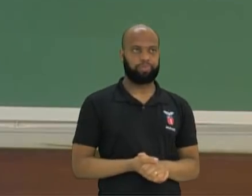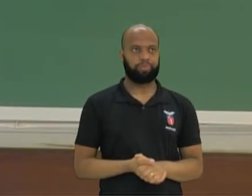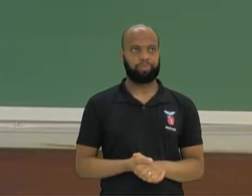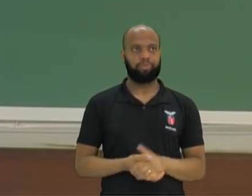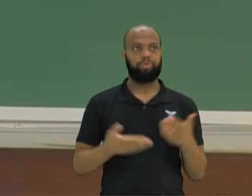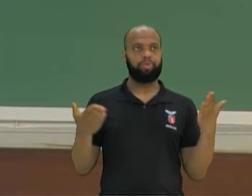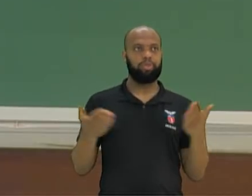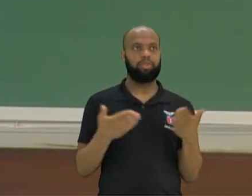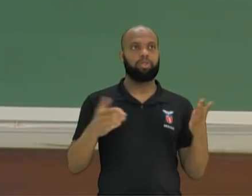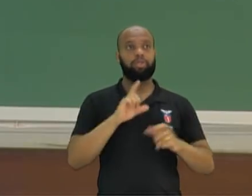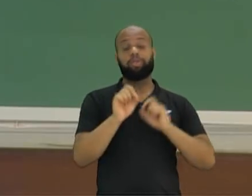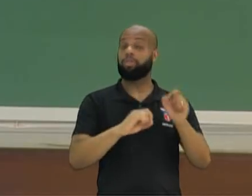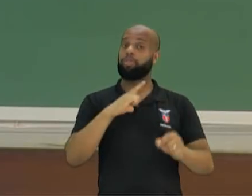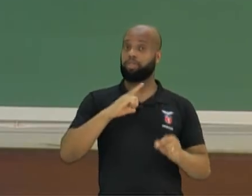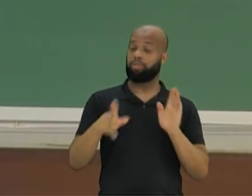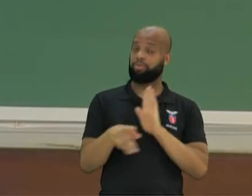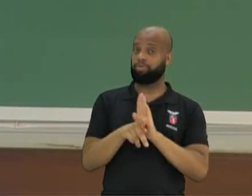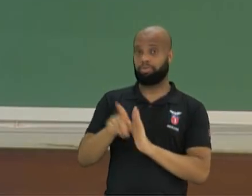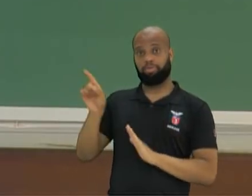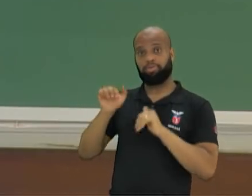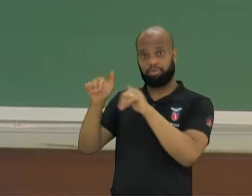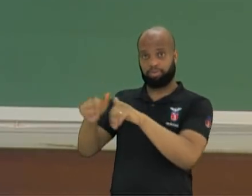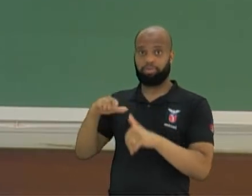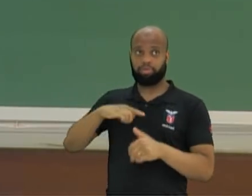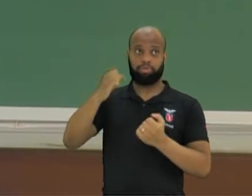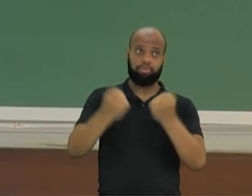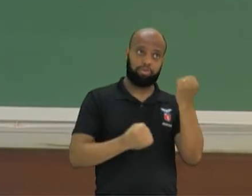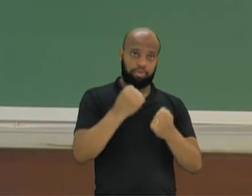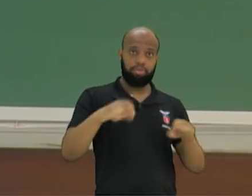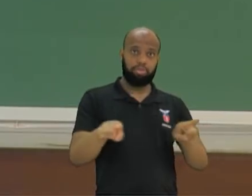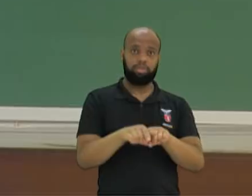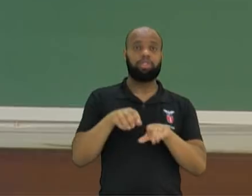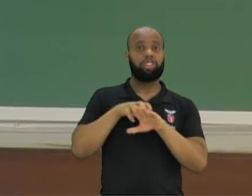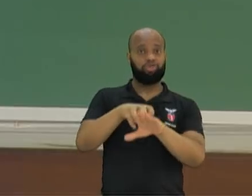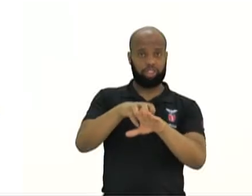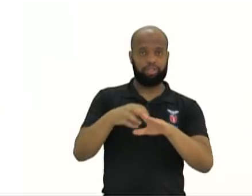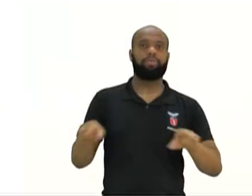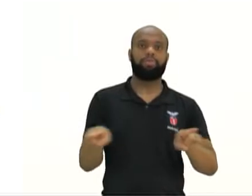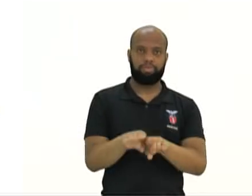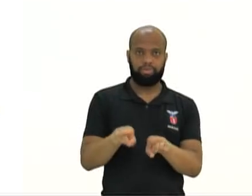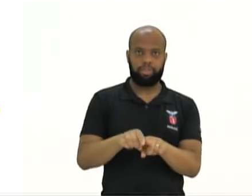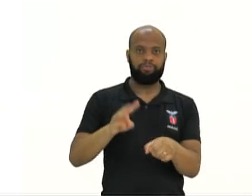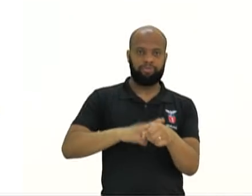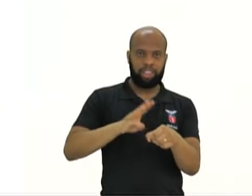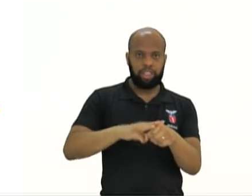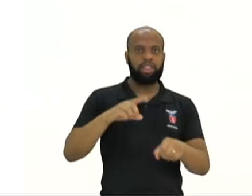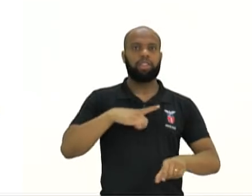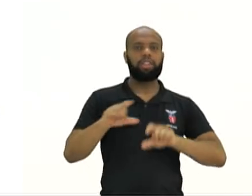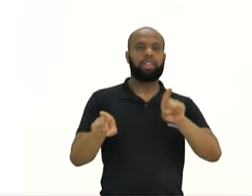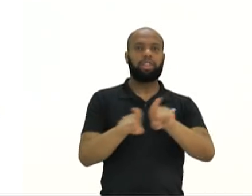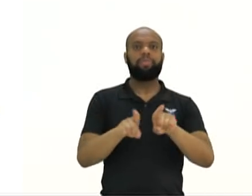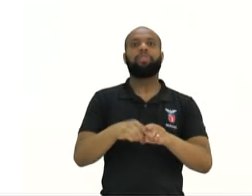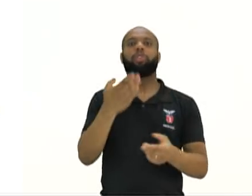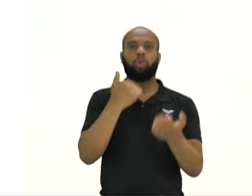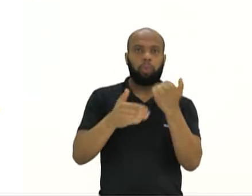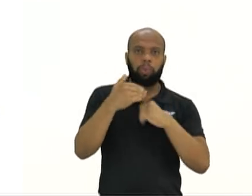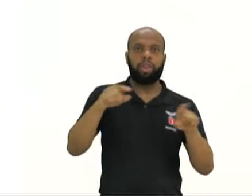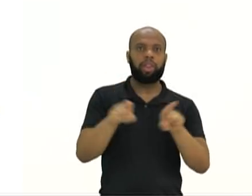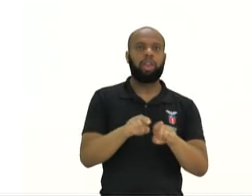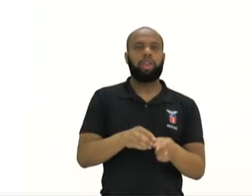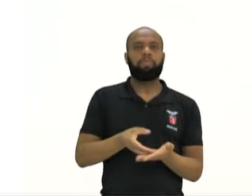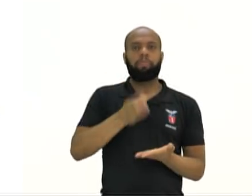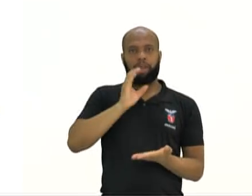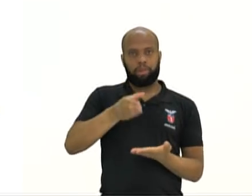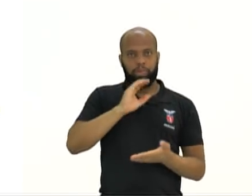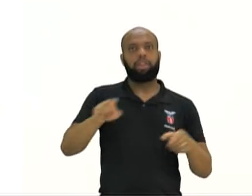Aqui os produtos, né, da Austrália, os carros e as vans, né, as peruas, para menos de 10 pessoas, alimentos e bebidas, destaque, né, o